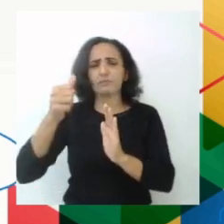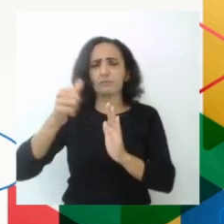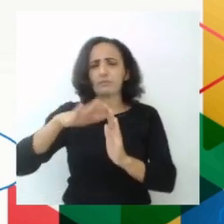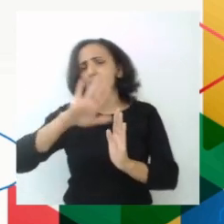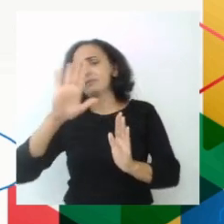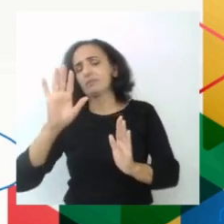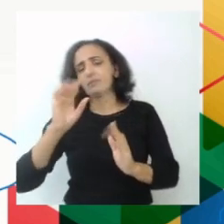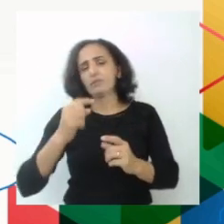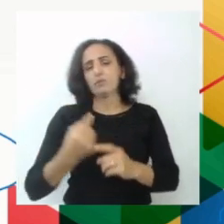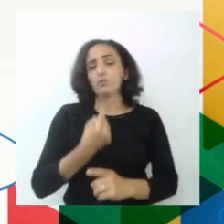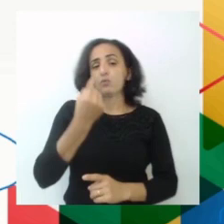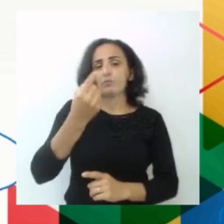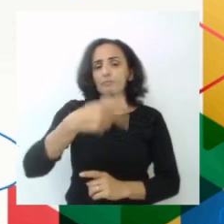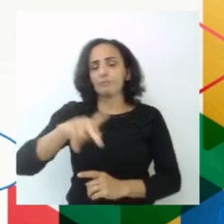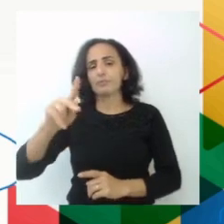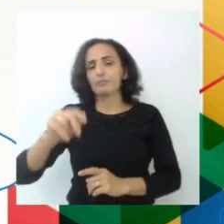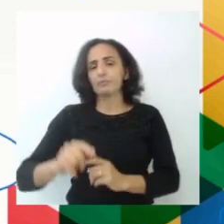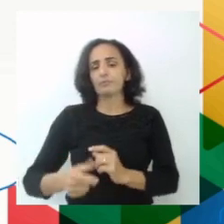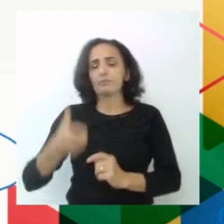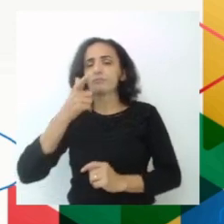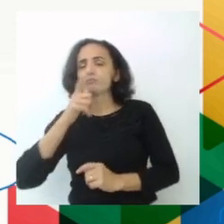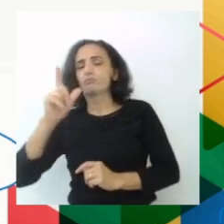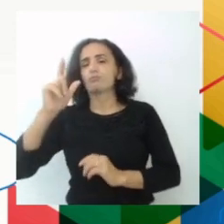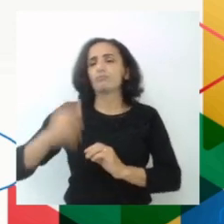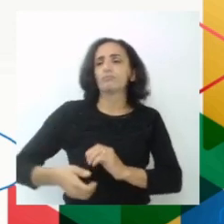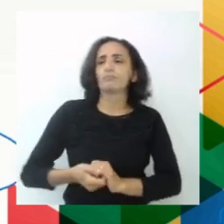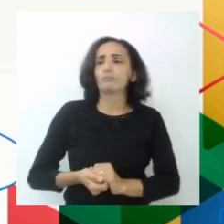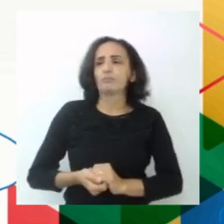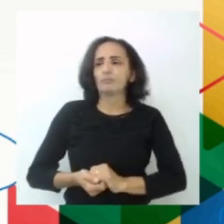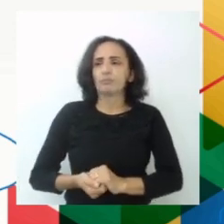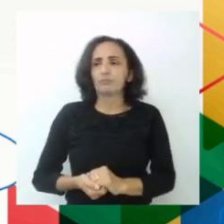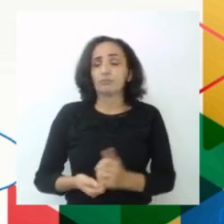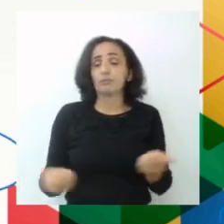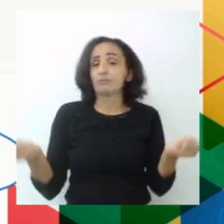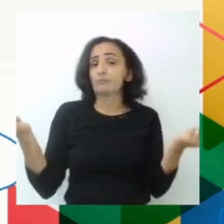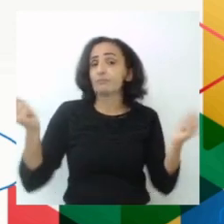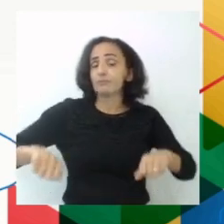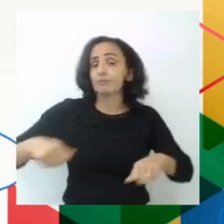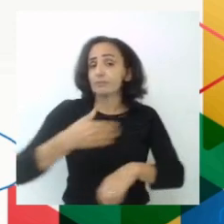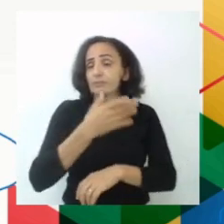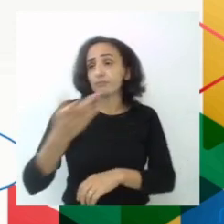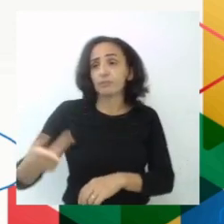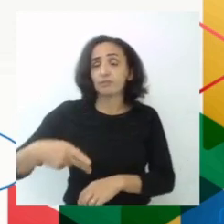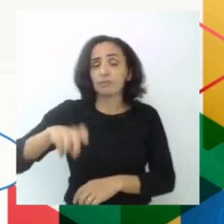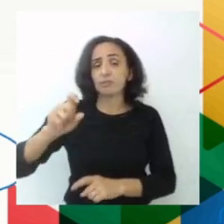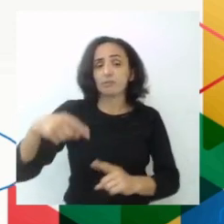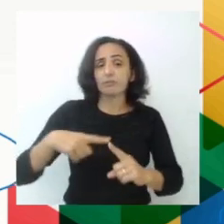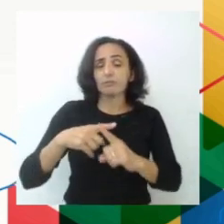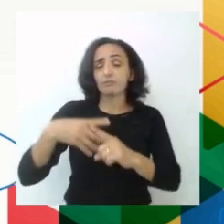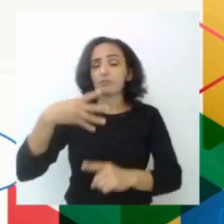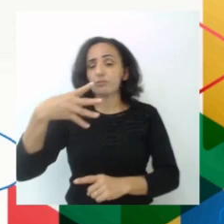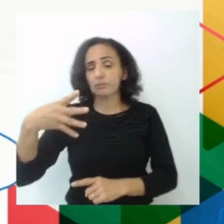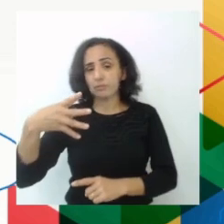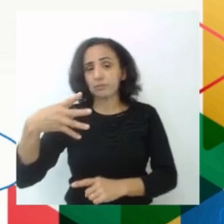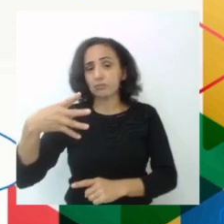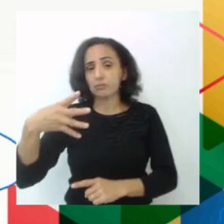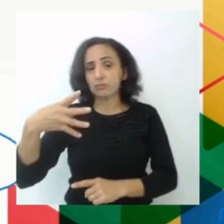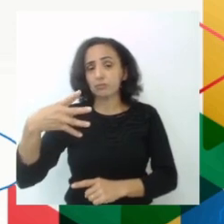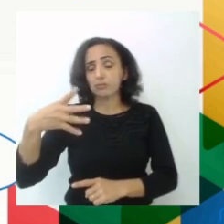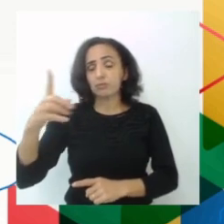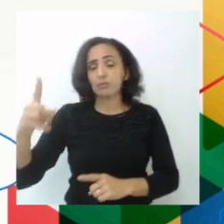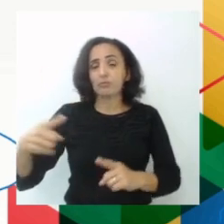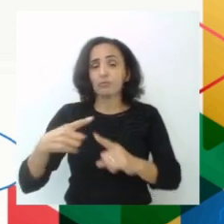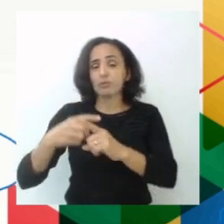já descarta-se uma pessoa. E agora é só multiplicar essas possibilidades. 5 vezes 4, 20. 20